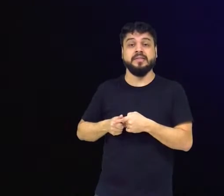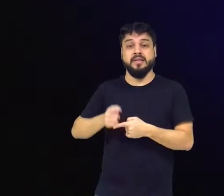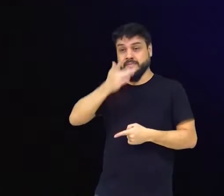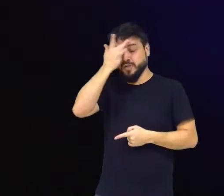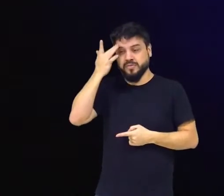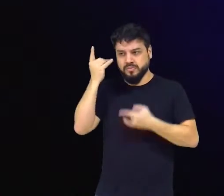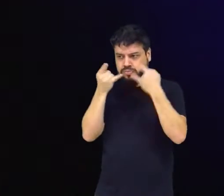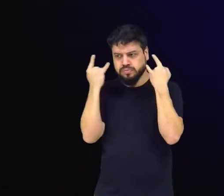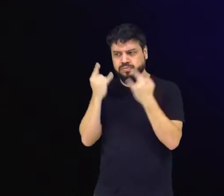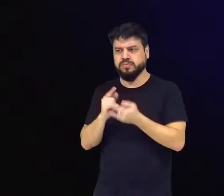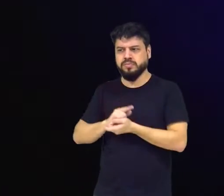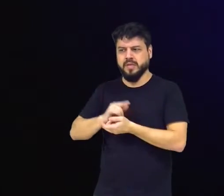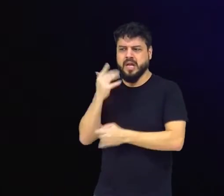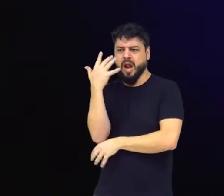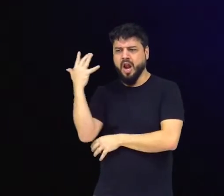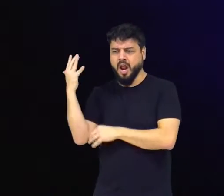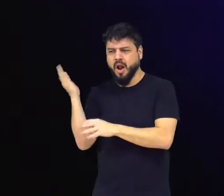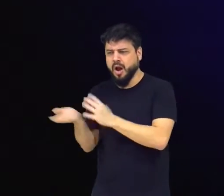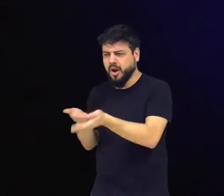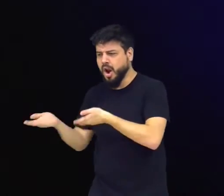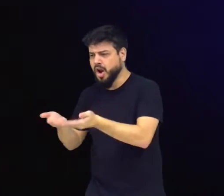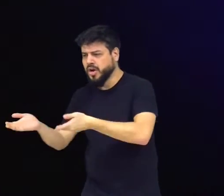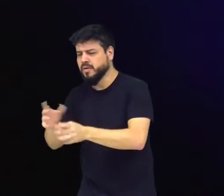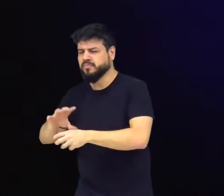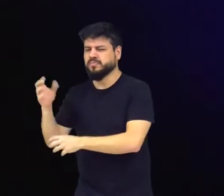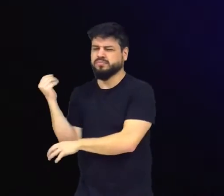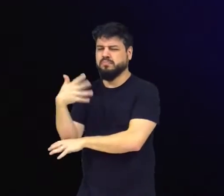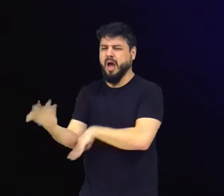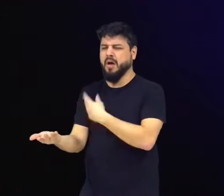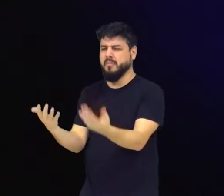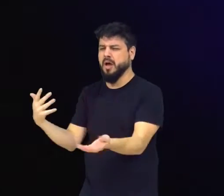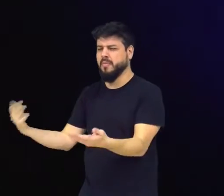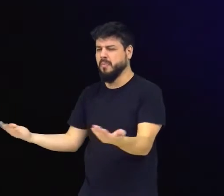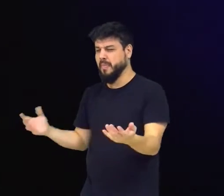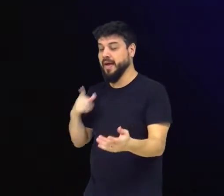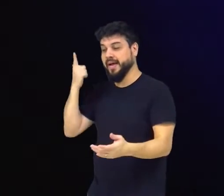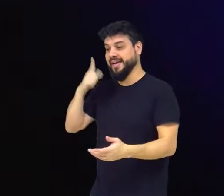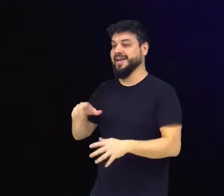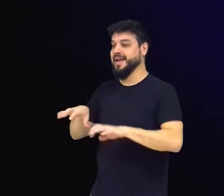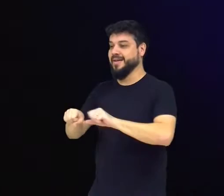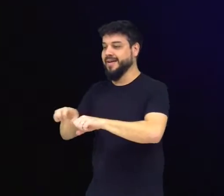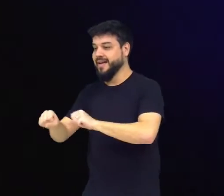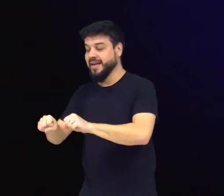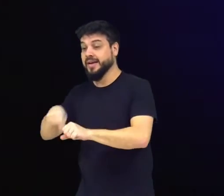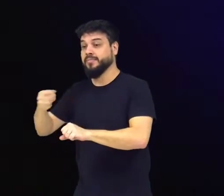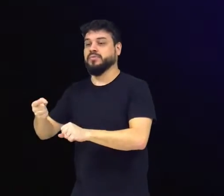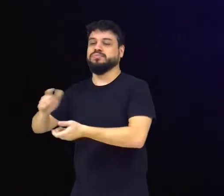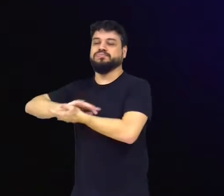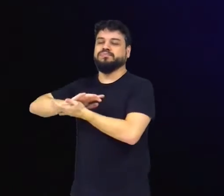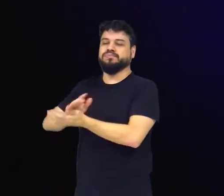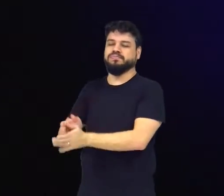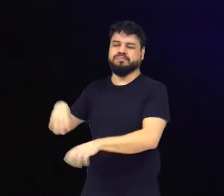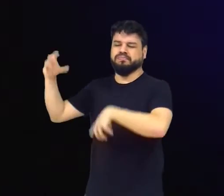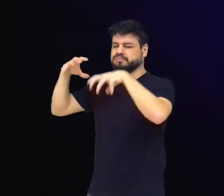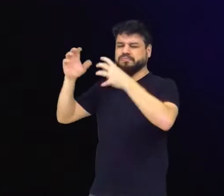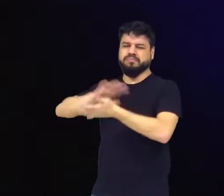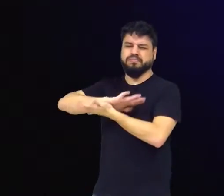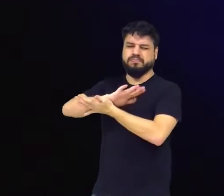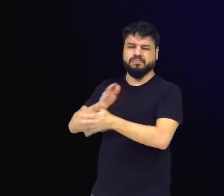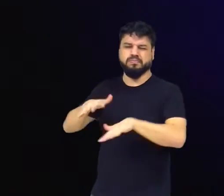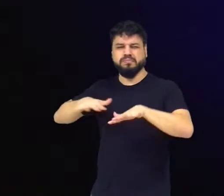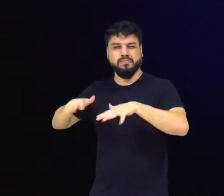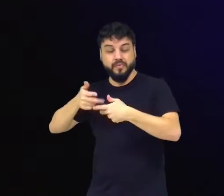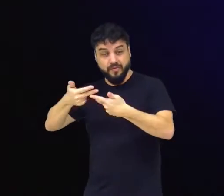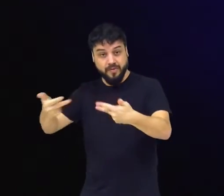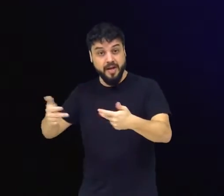ganancioso que desmata as florestas e derriba os montes à procura de riquezas? De quem é a responsabilidade da destruição